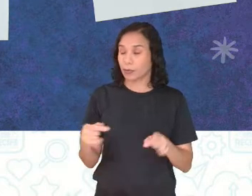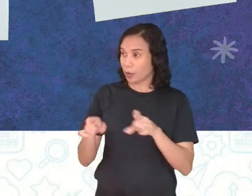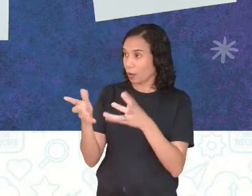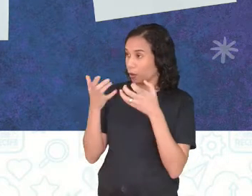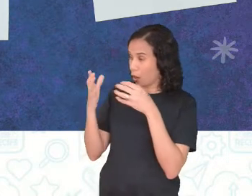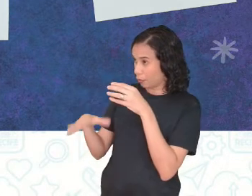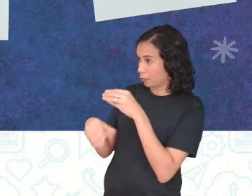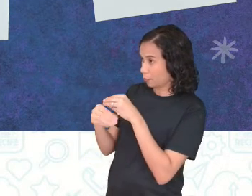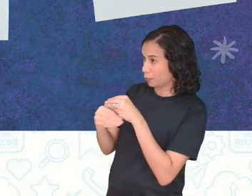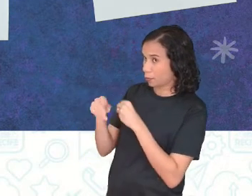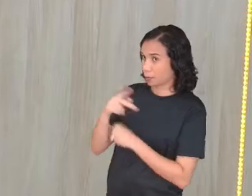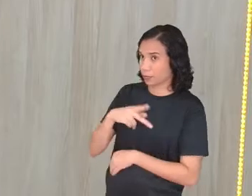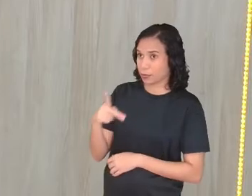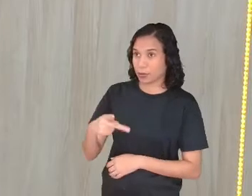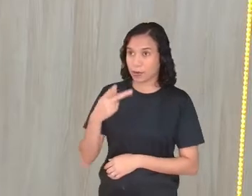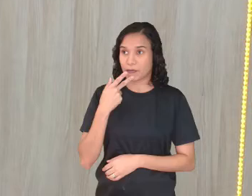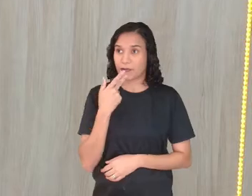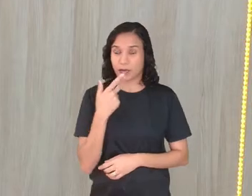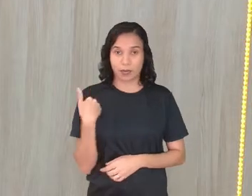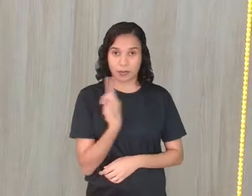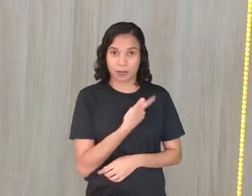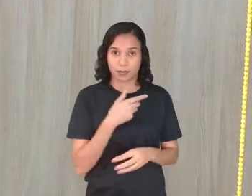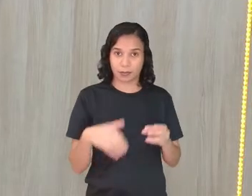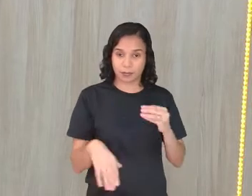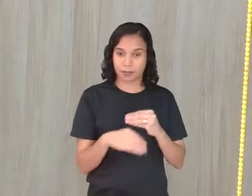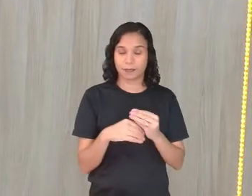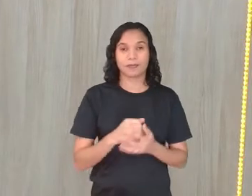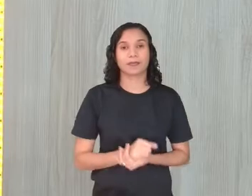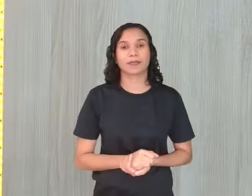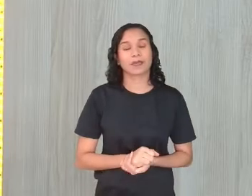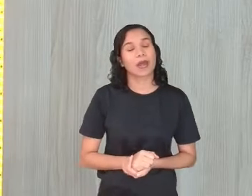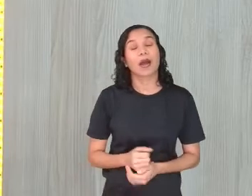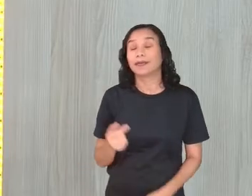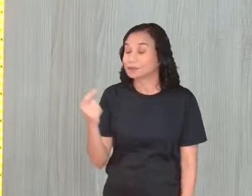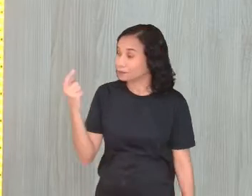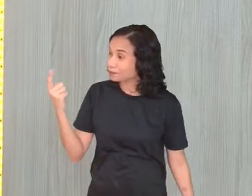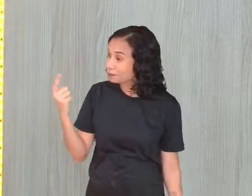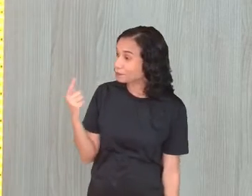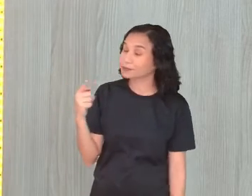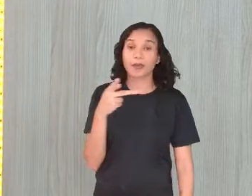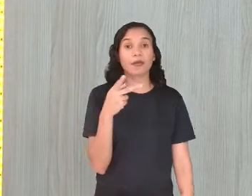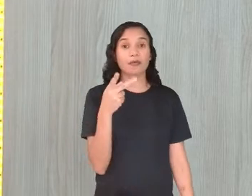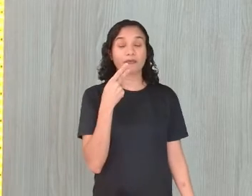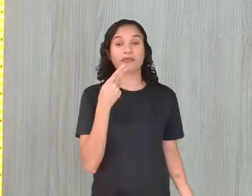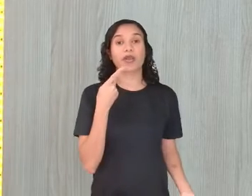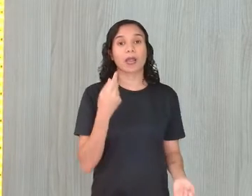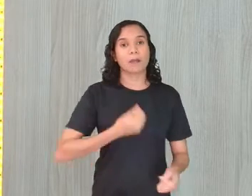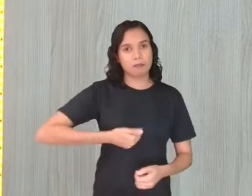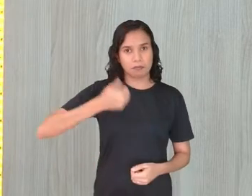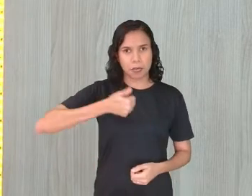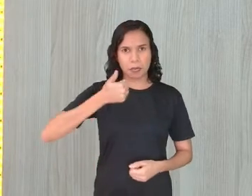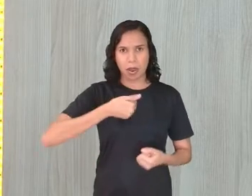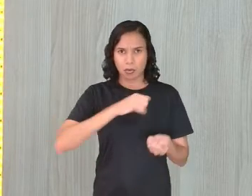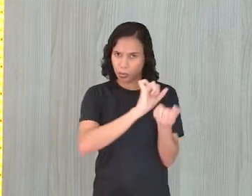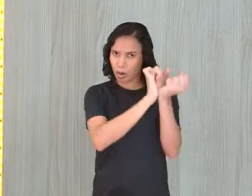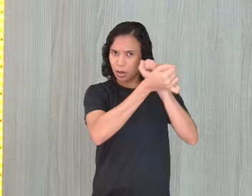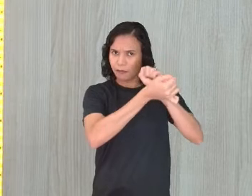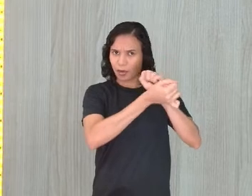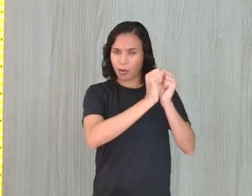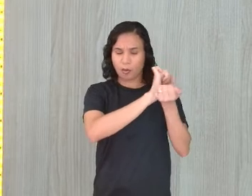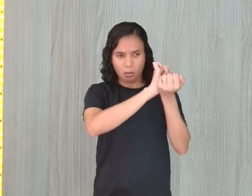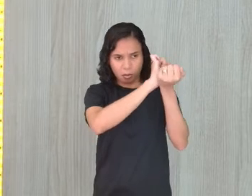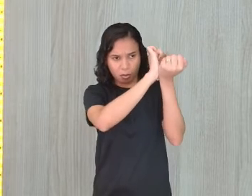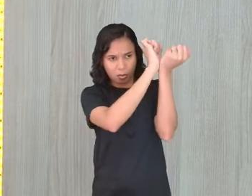alguma coisa, professor Jorge? Tem alguma coisa para colocar? Quando você coloca aí a questão primeiro da escravidão, não é? Isso. A